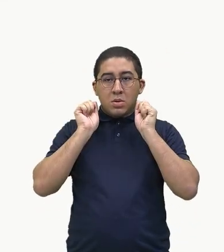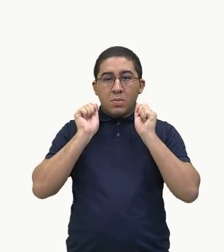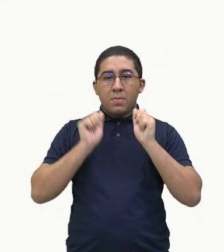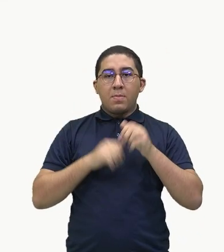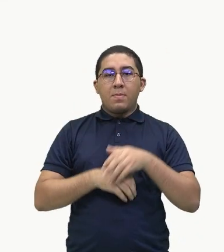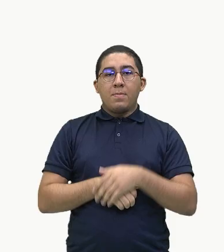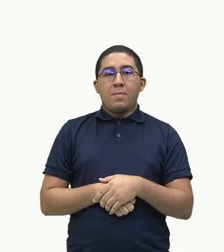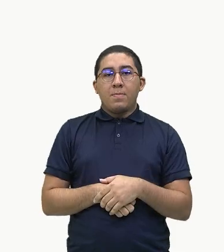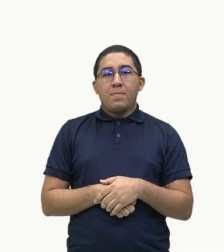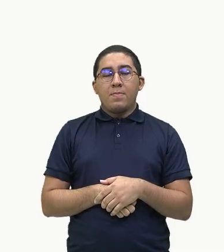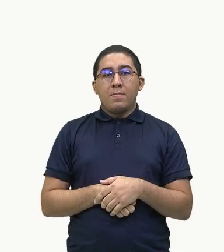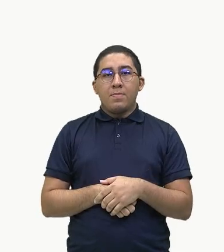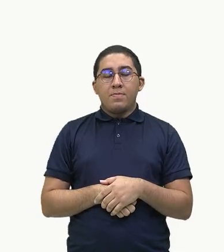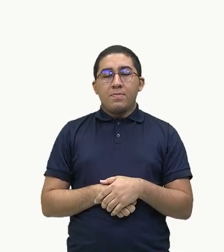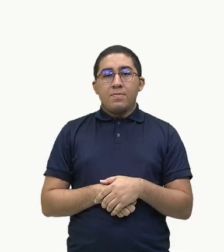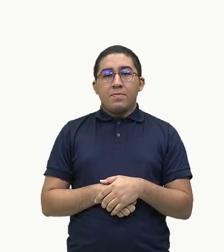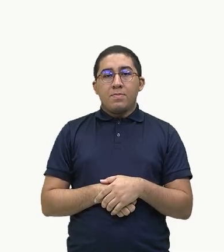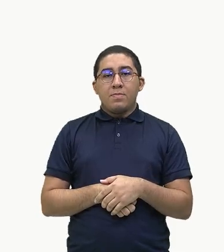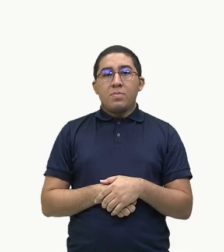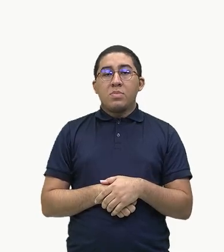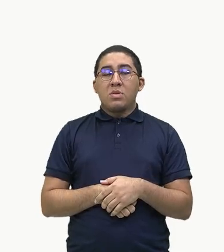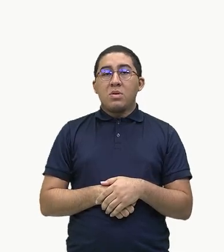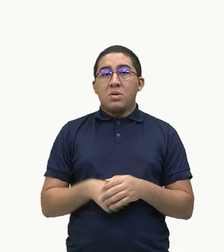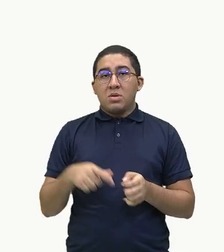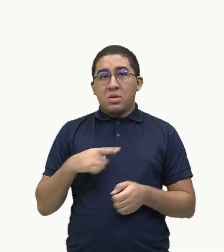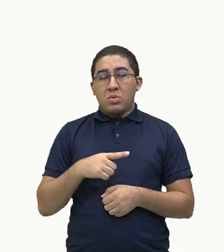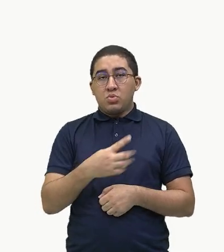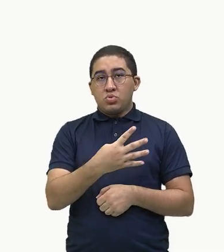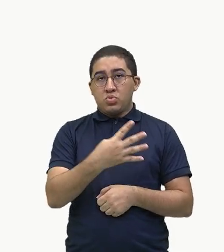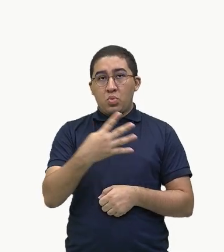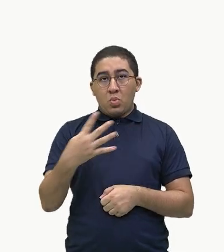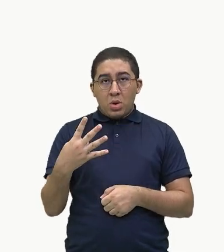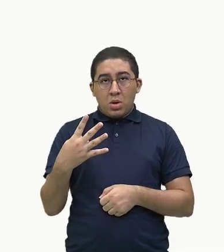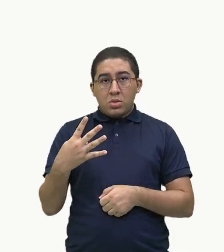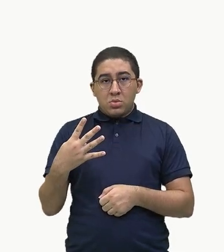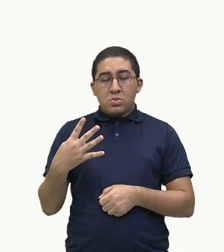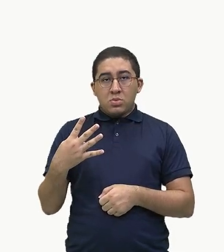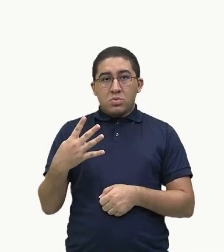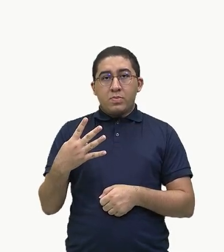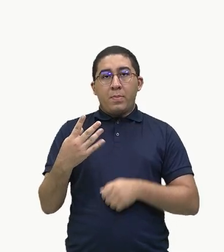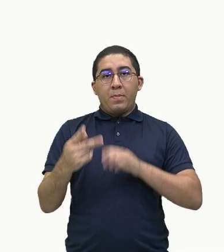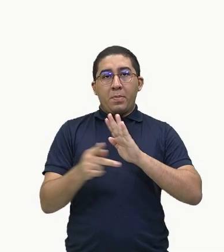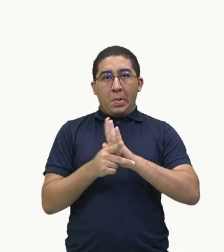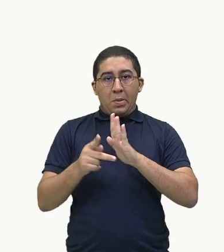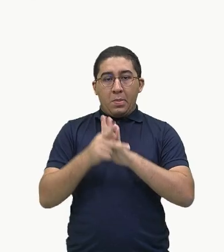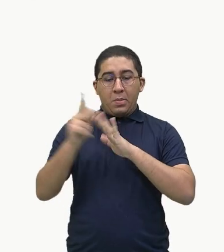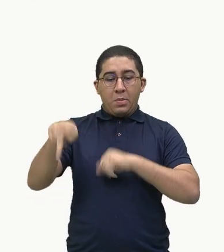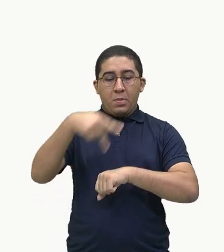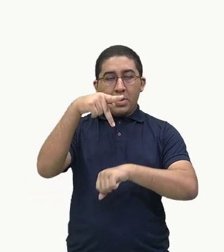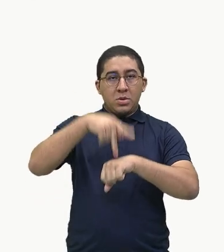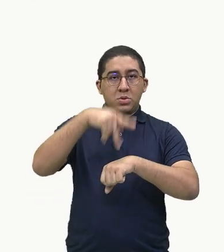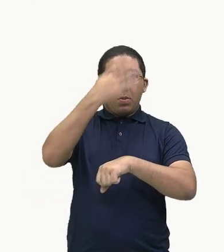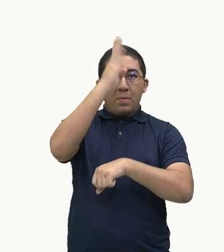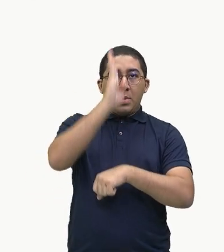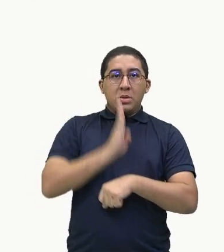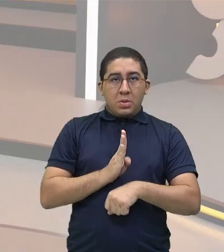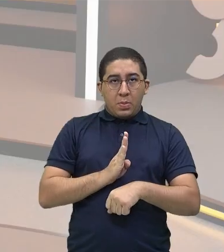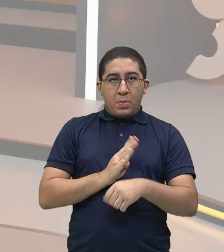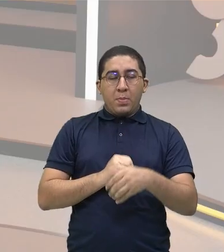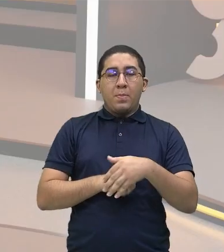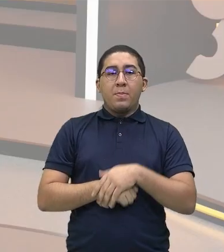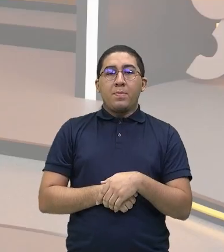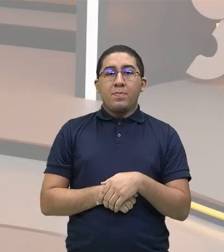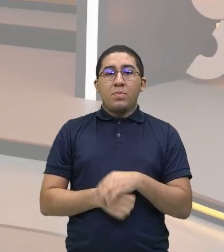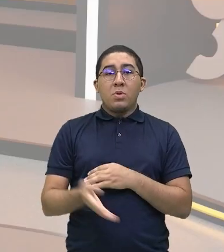aí 4 pontos extremos, que são os limites do território brasileiro. E aí, vamos conhecer